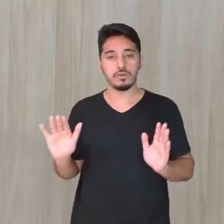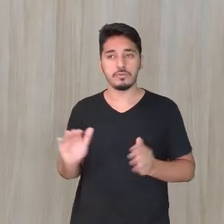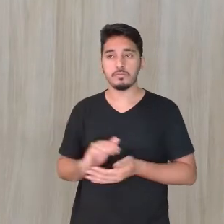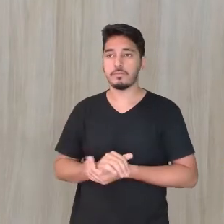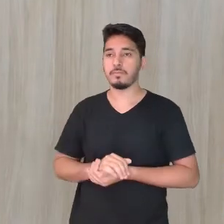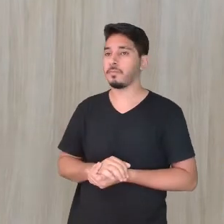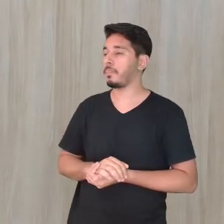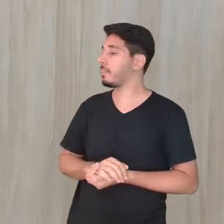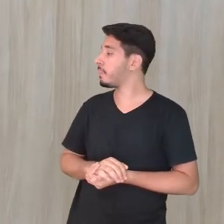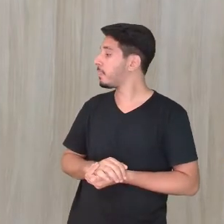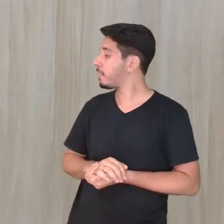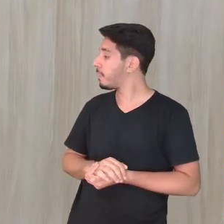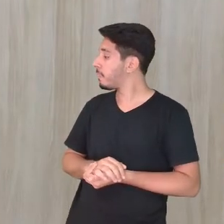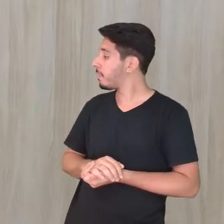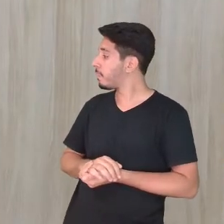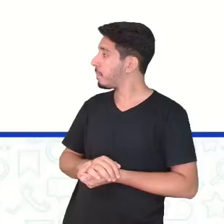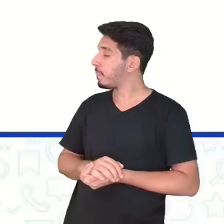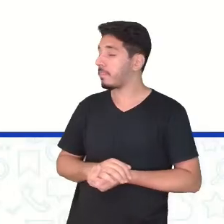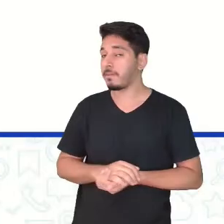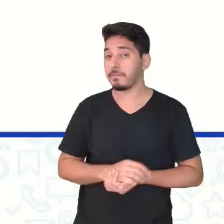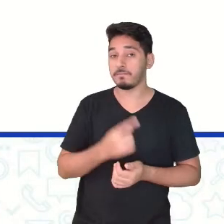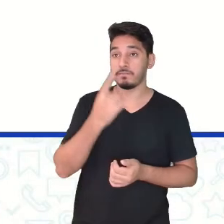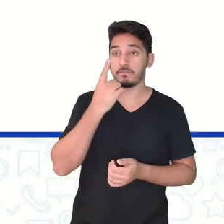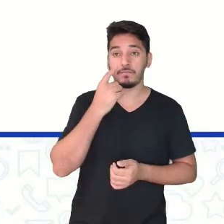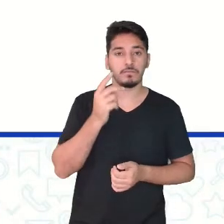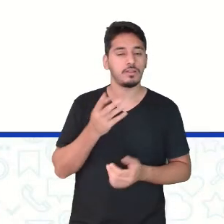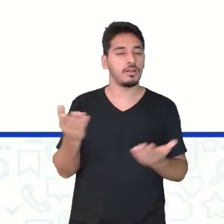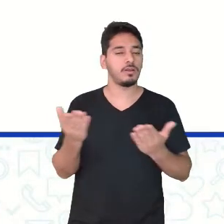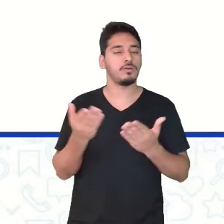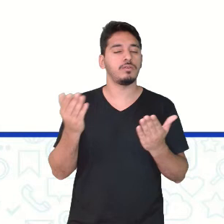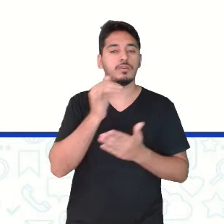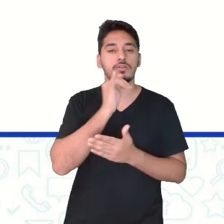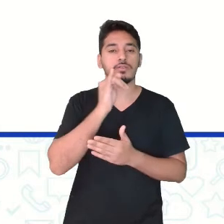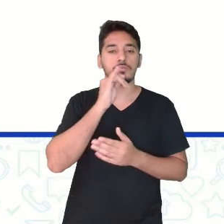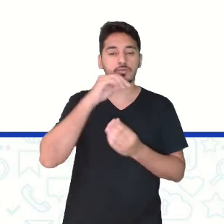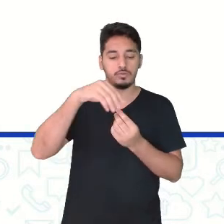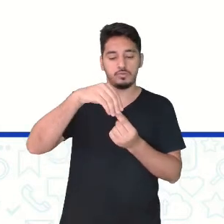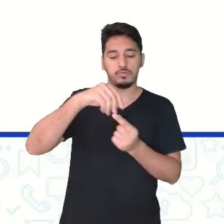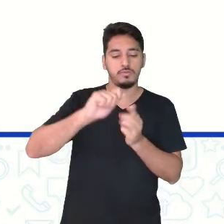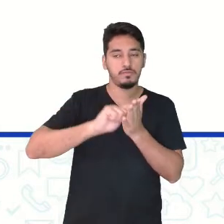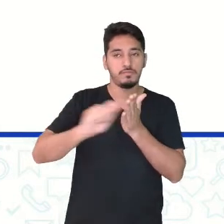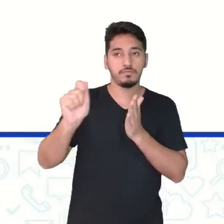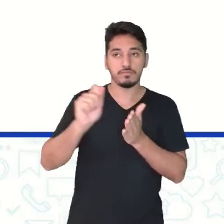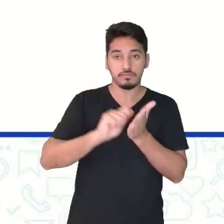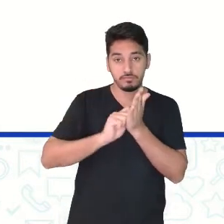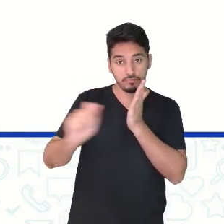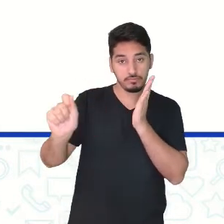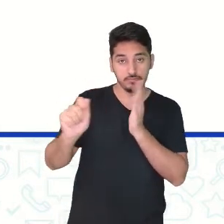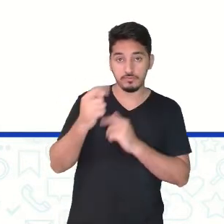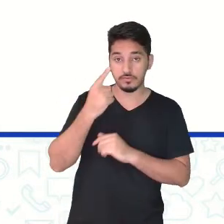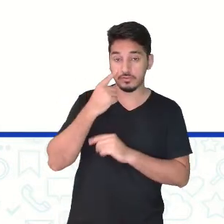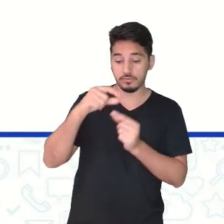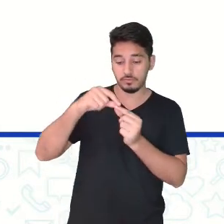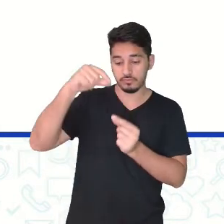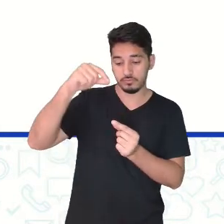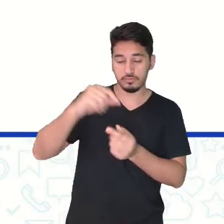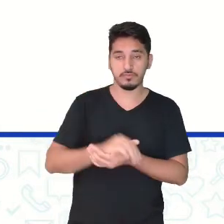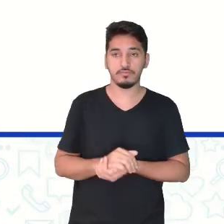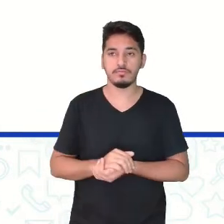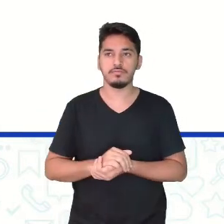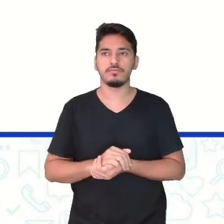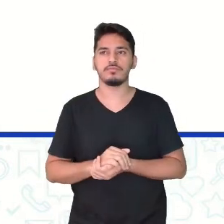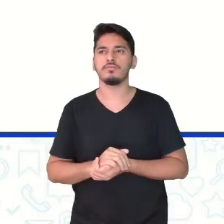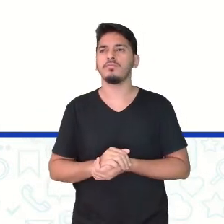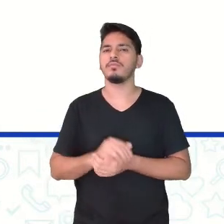bom? Olha o exemplo dos palitos, que sempre a gente vê aí. Exemplo de palitos. Como é que a gente desenvolve palitos? Indique